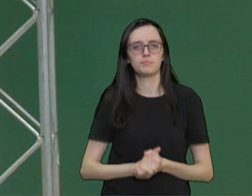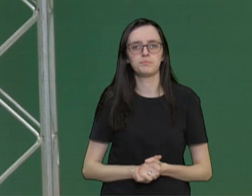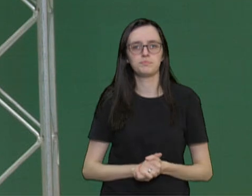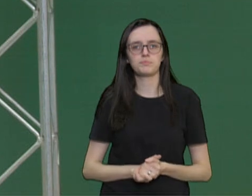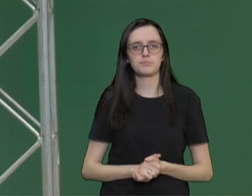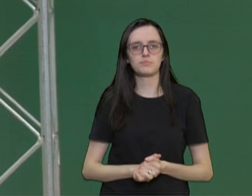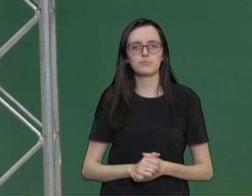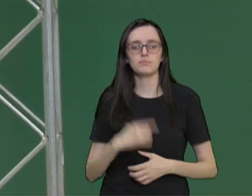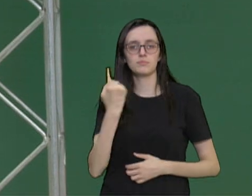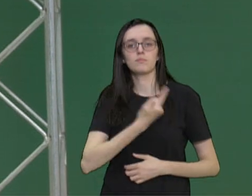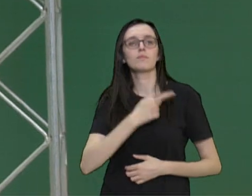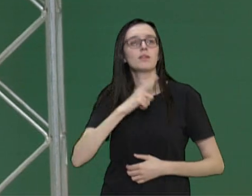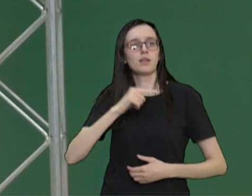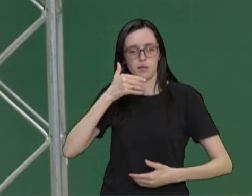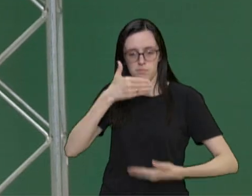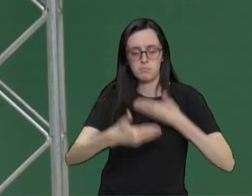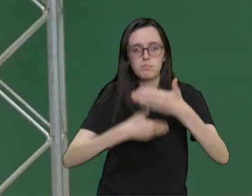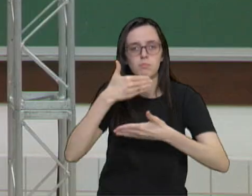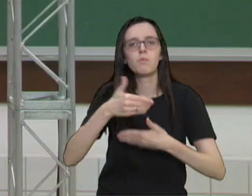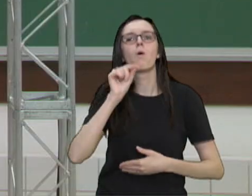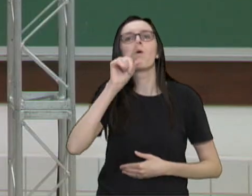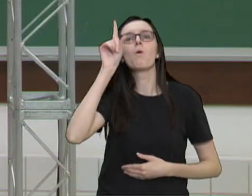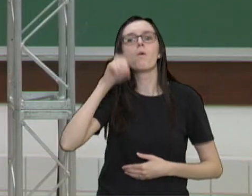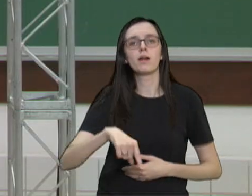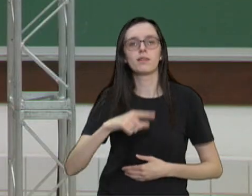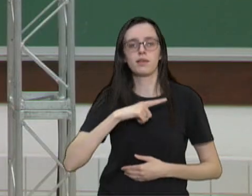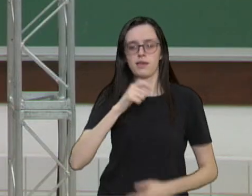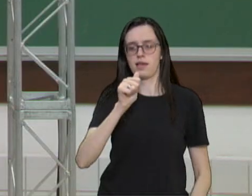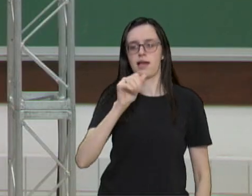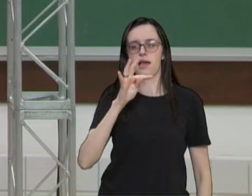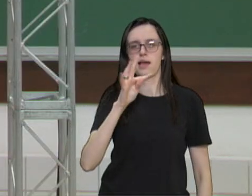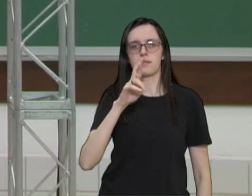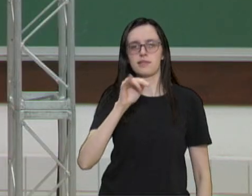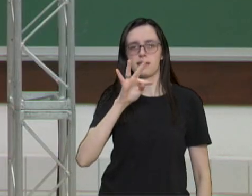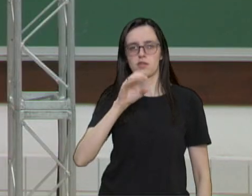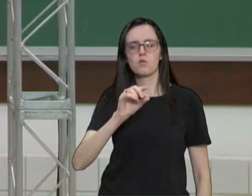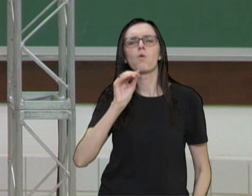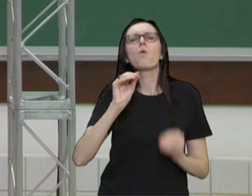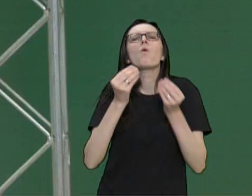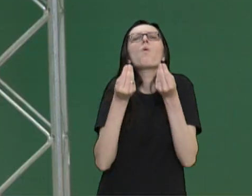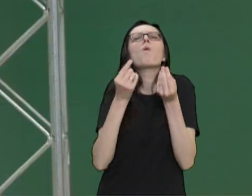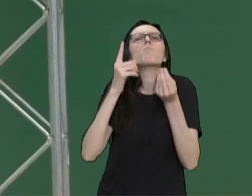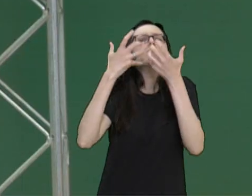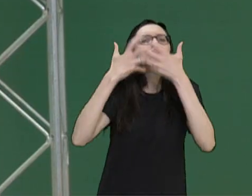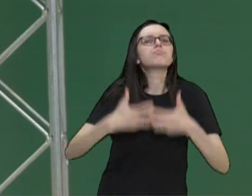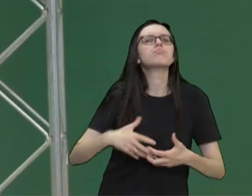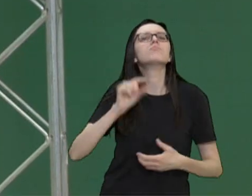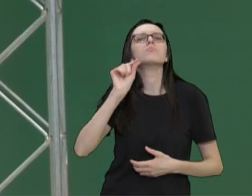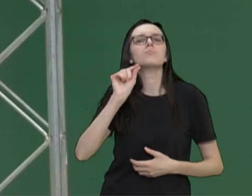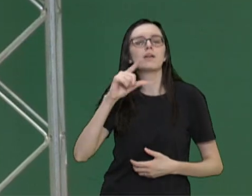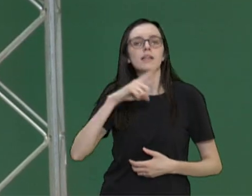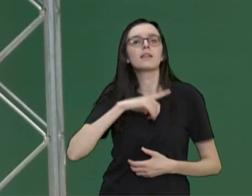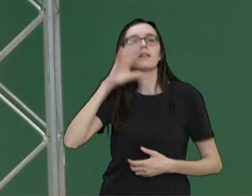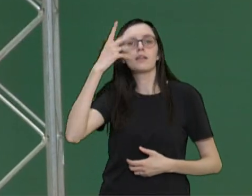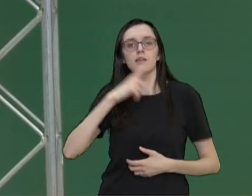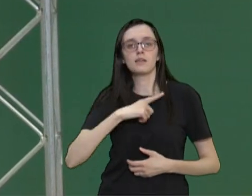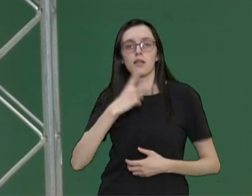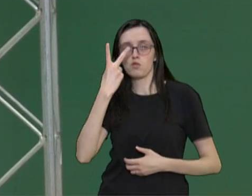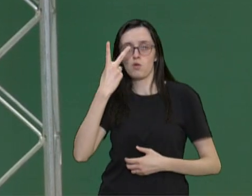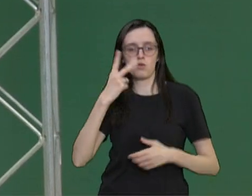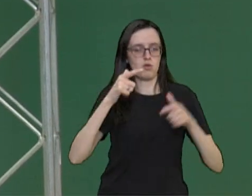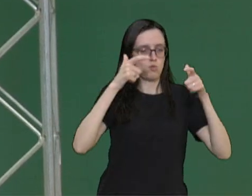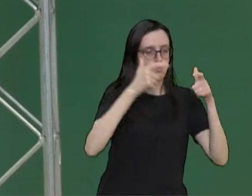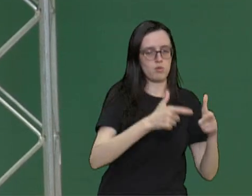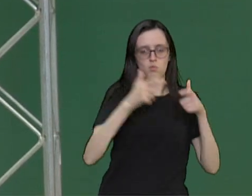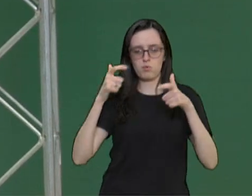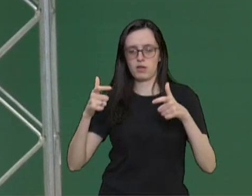Nós tínhamos como processo de eletrização a eletrização por atrito, que era a eletrização que ocorria quando tinha o deslizamento de duas